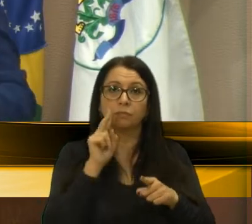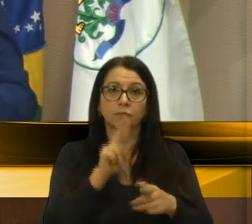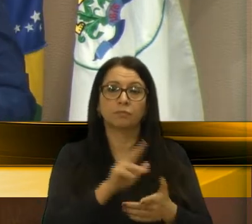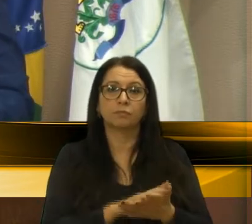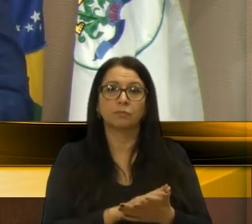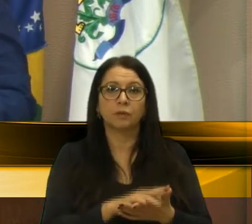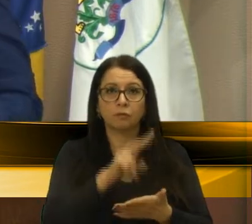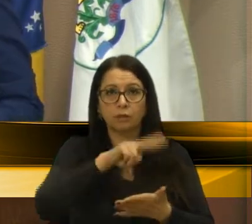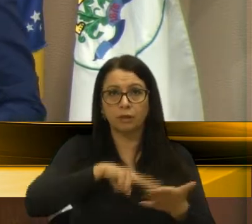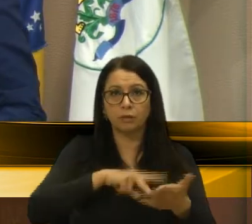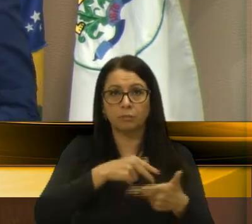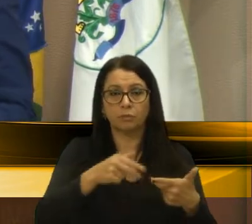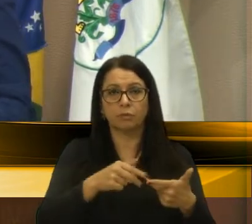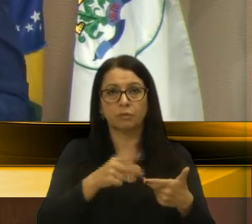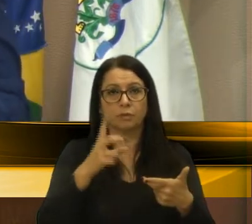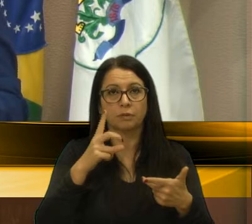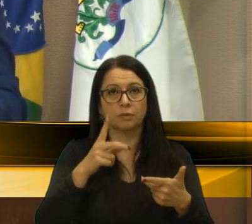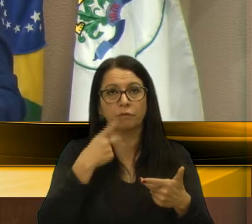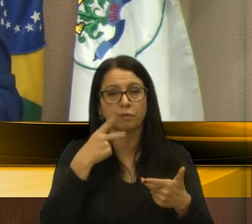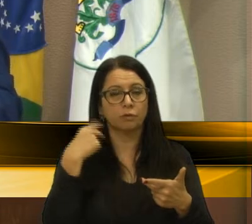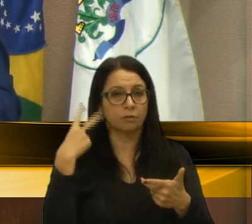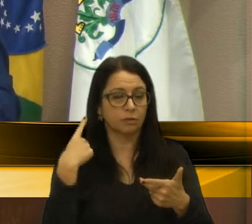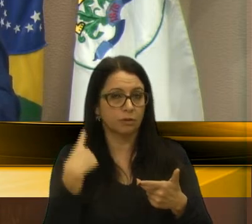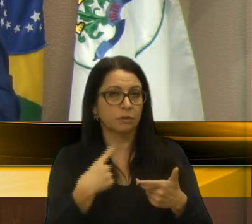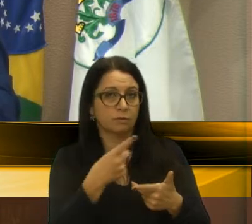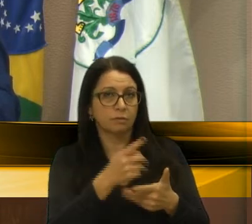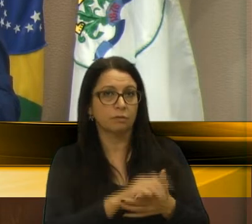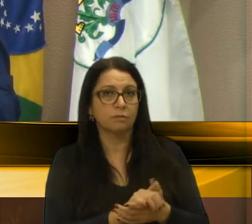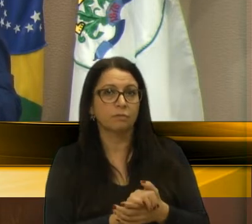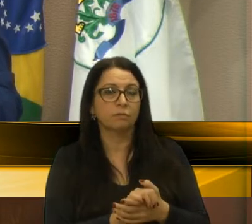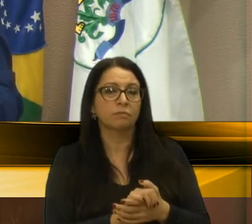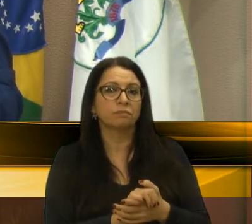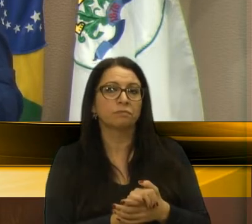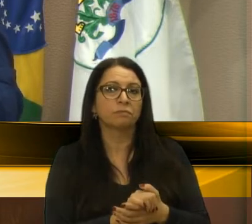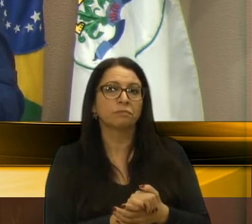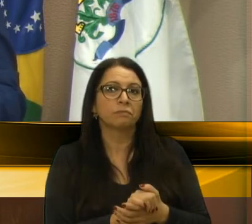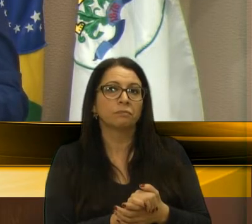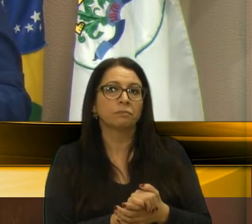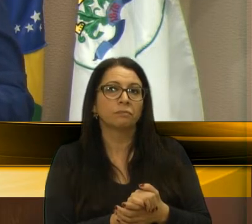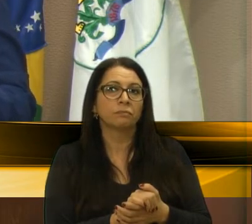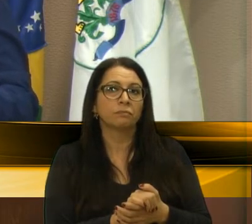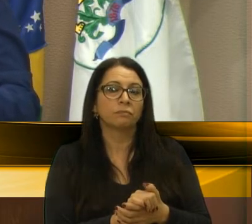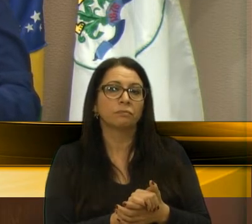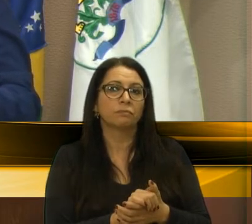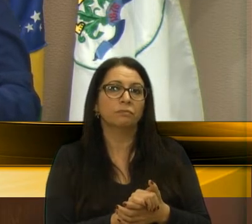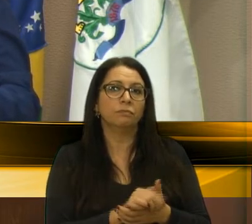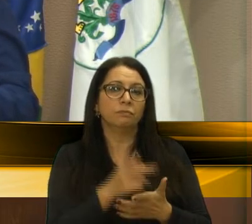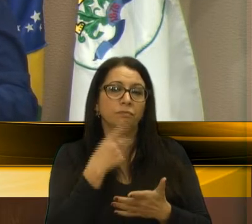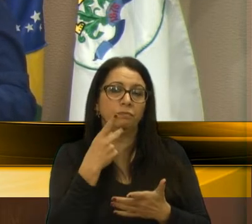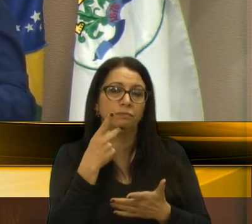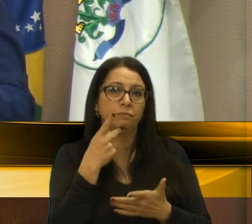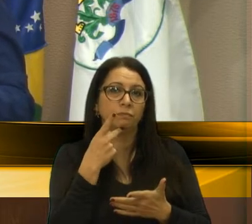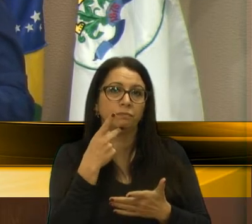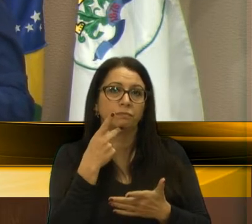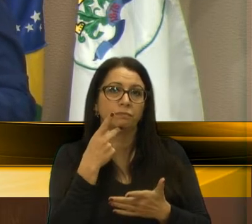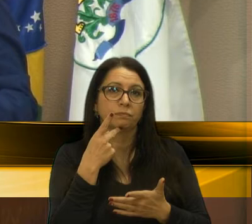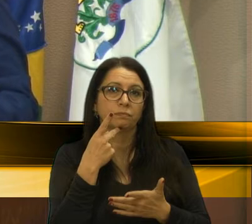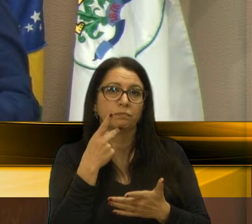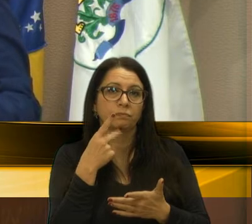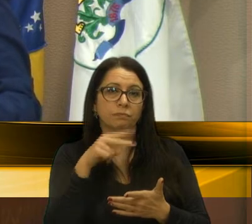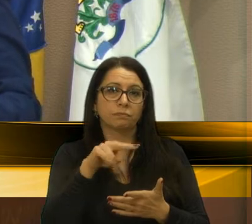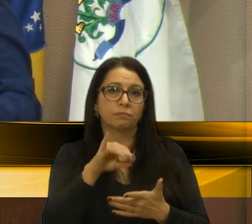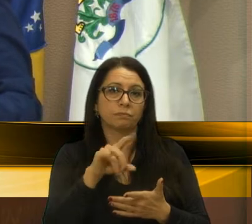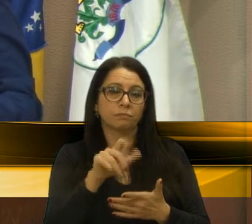vou ler uma parte, vereador Denise, antes de lhe passar a palavra. O que diz a Nívia Oppermann, que